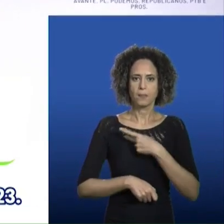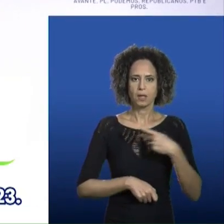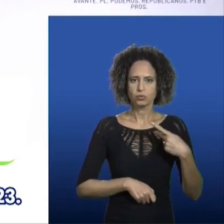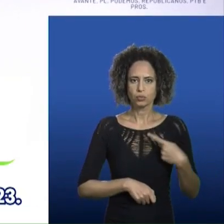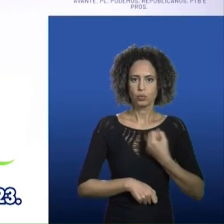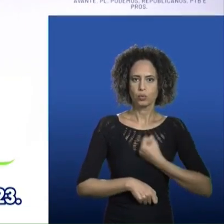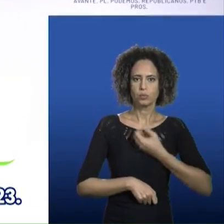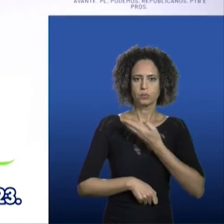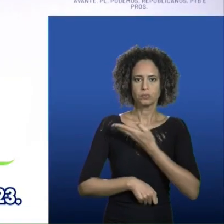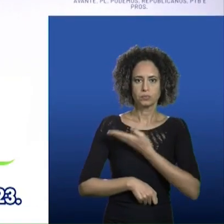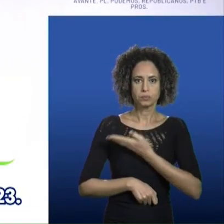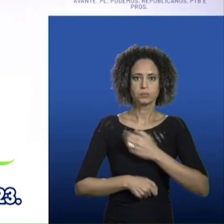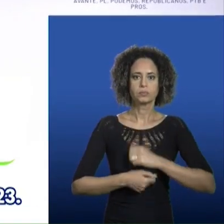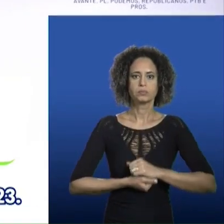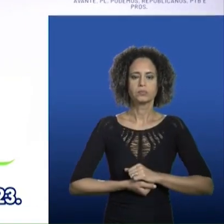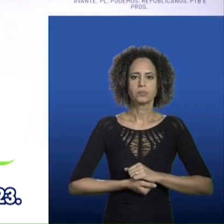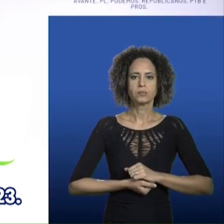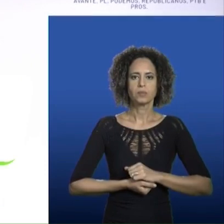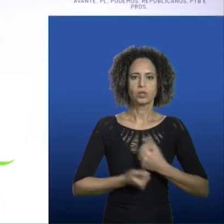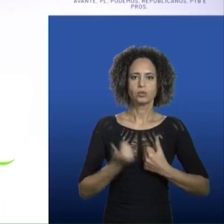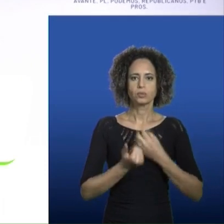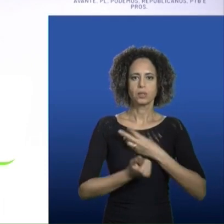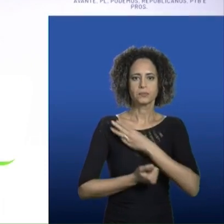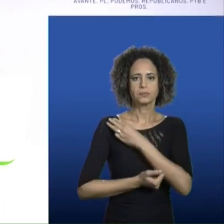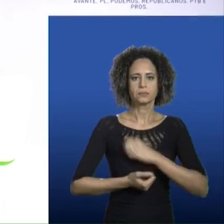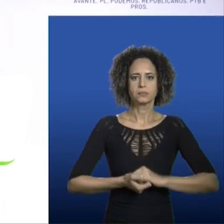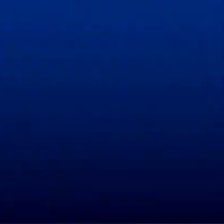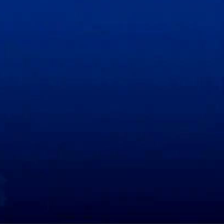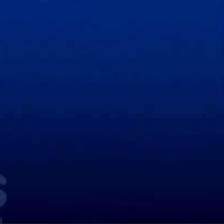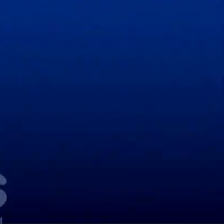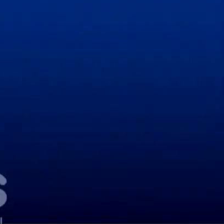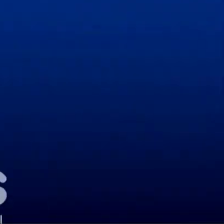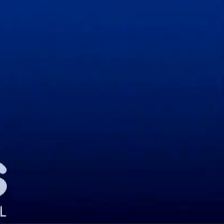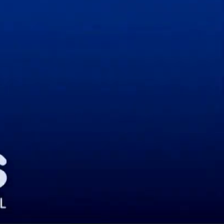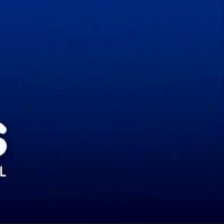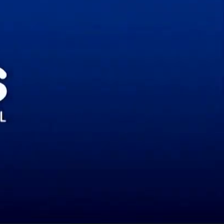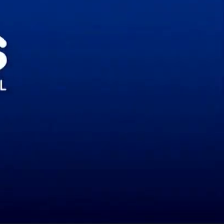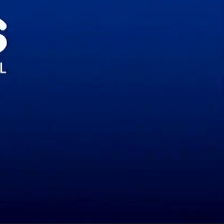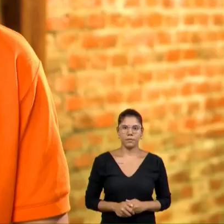jeito. Sou o pastor Lauro, número 19123, tô com o capitão.